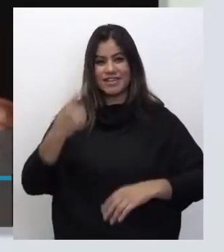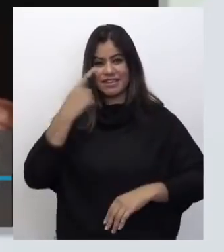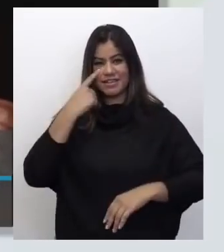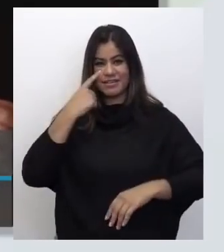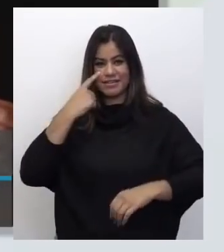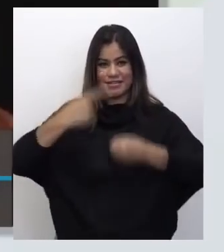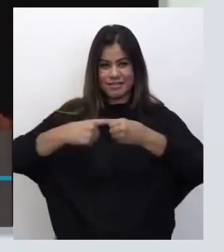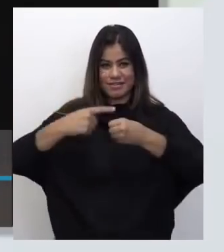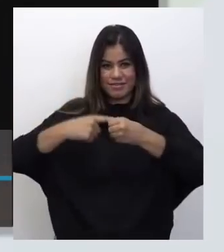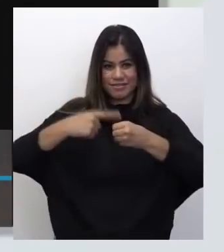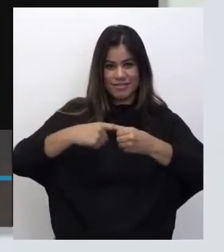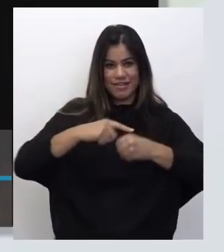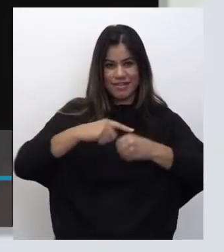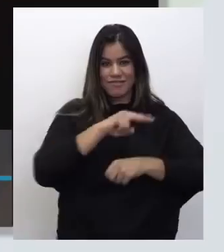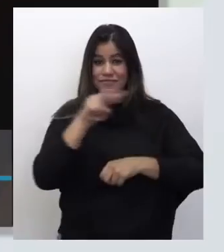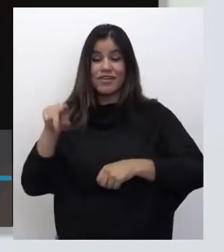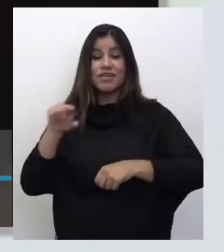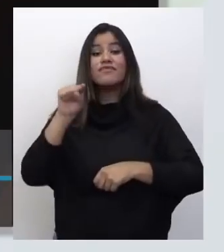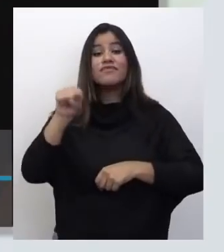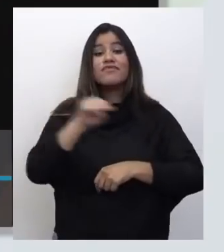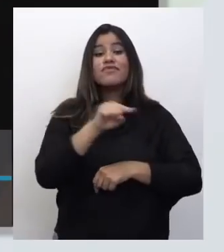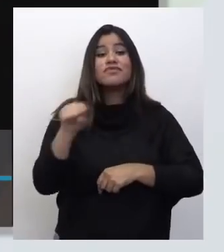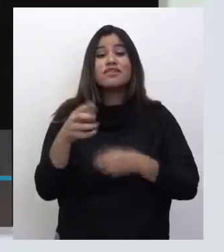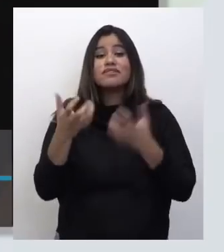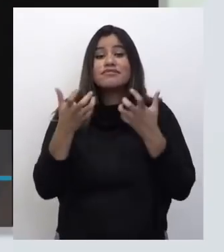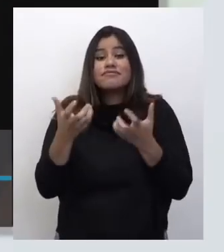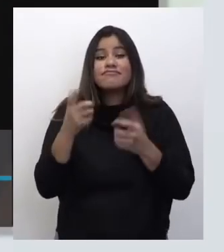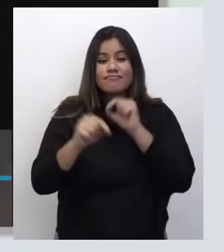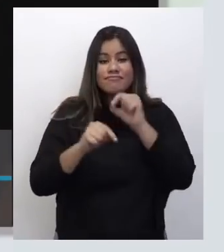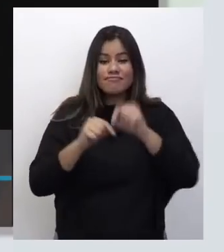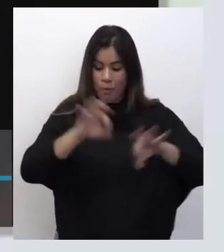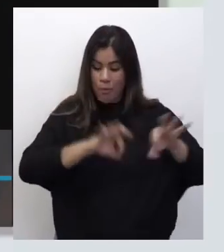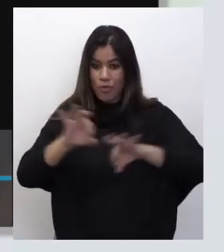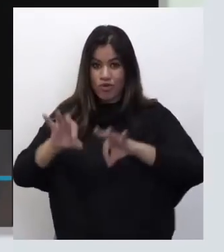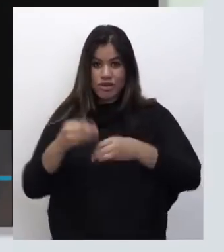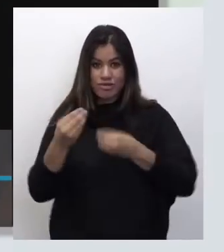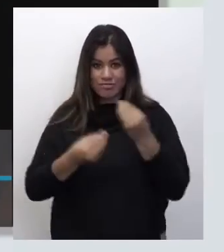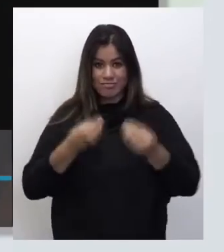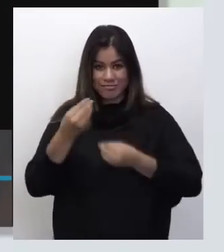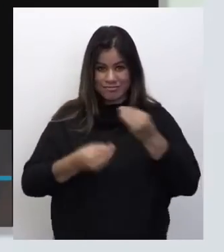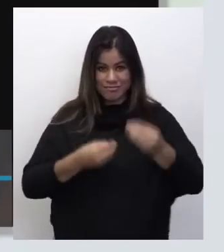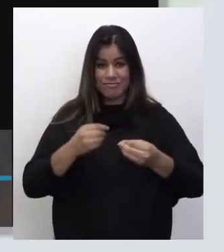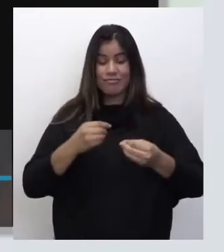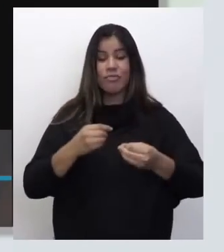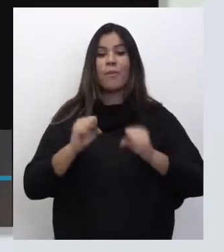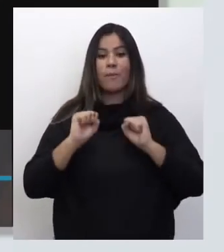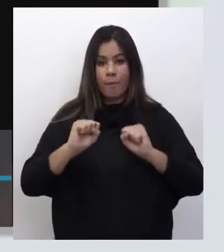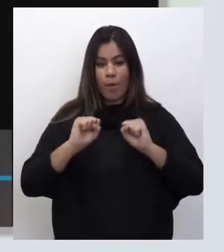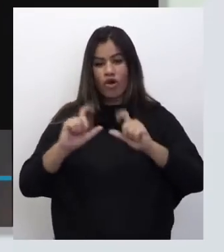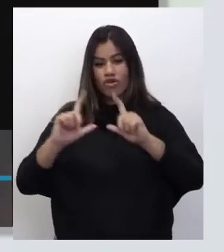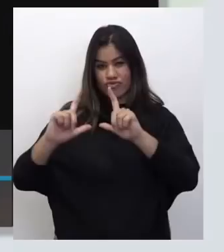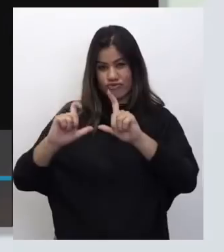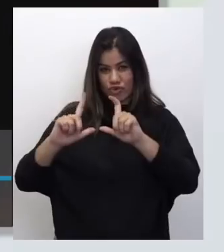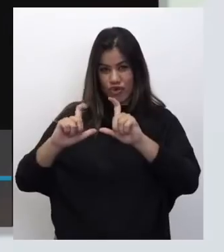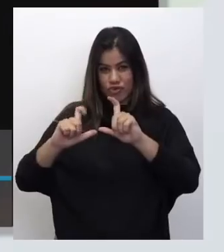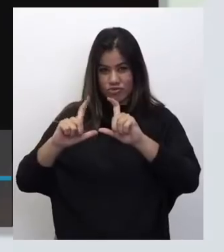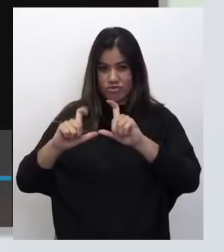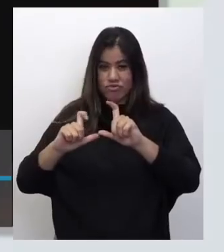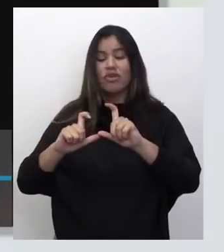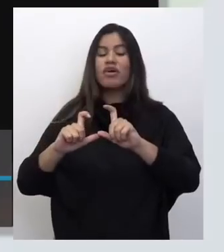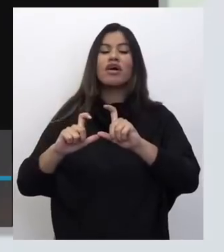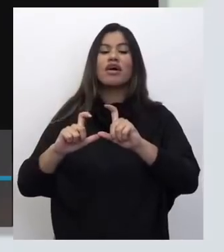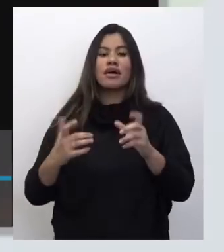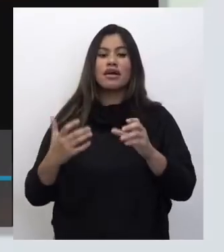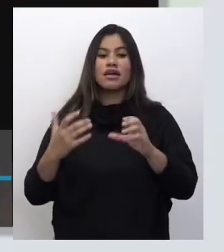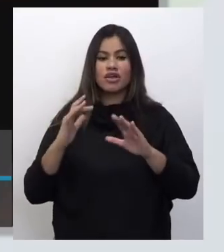janela hackeada. E vocês? Como que ficou o projeto de vocês? Não esqueçam de tirar uma foto se vocês quiserem e puderem